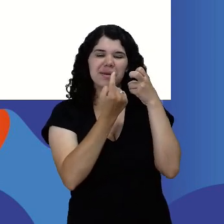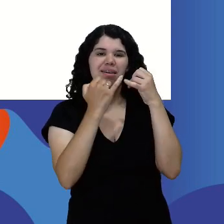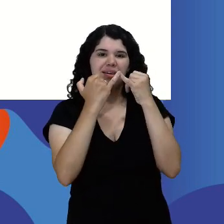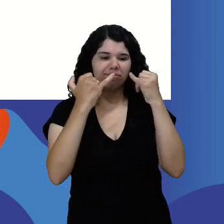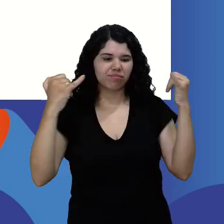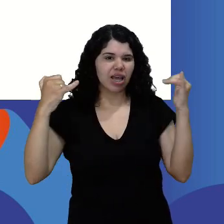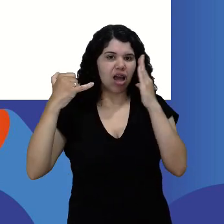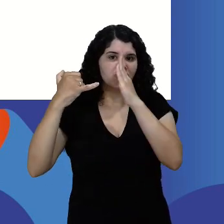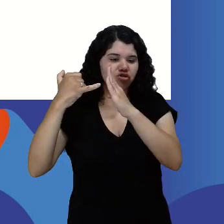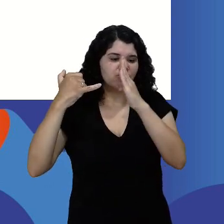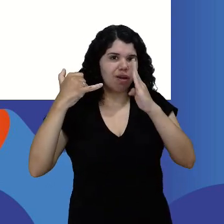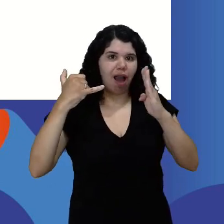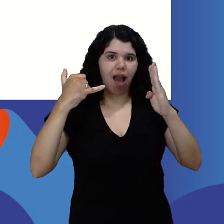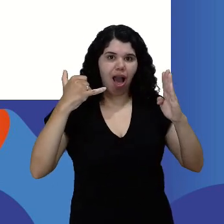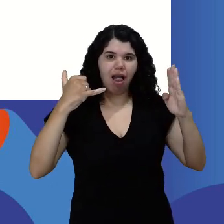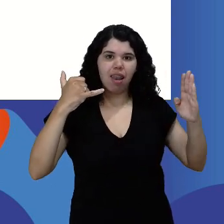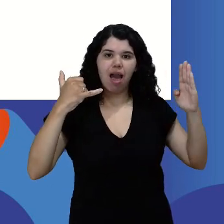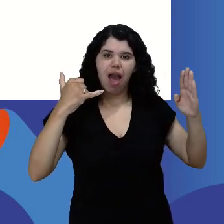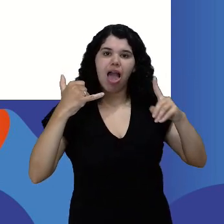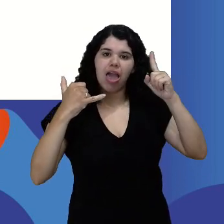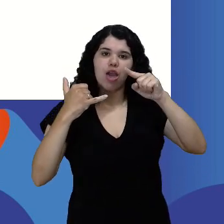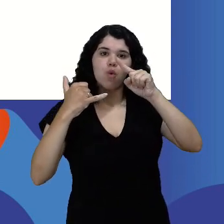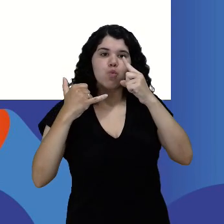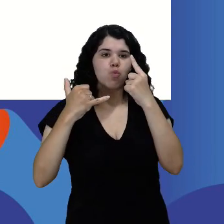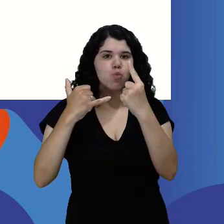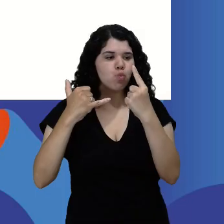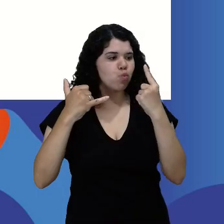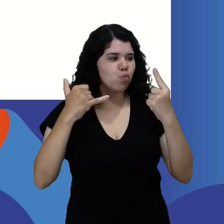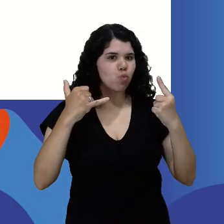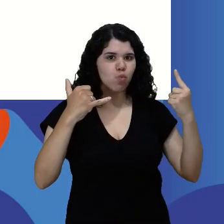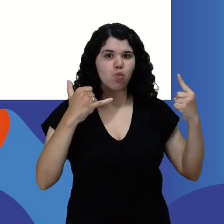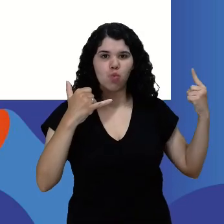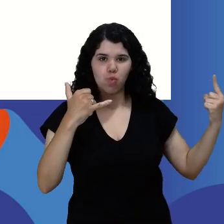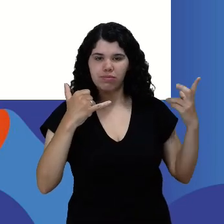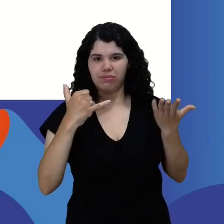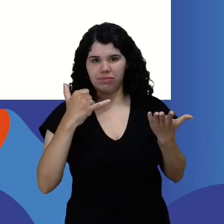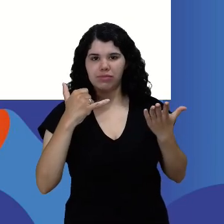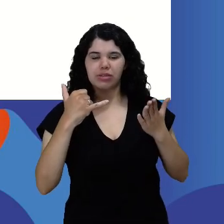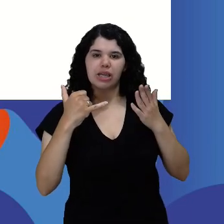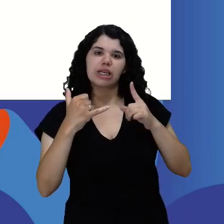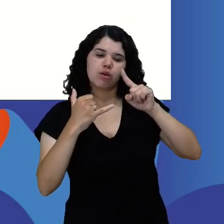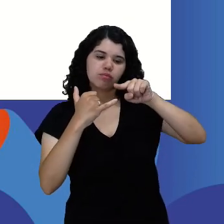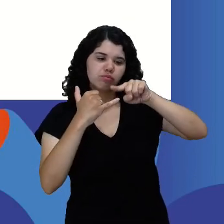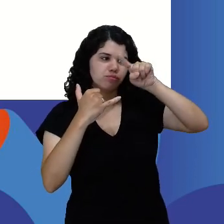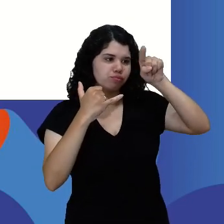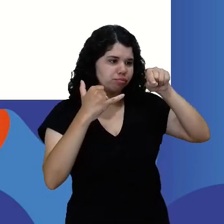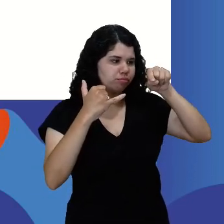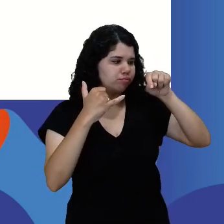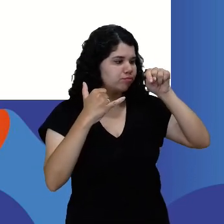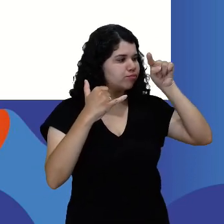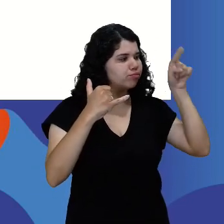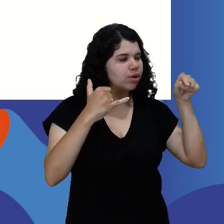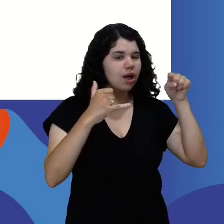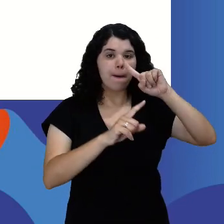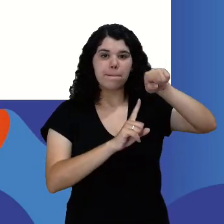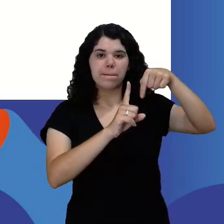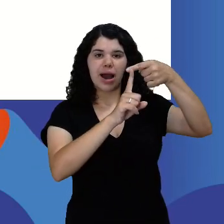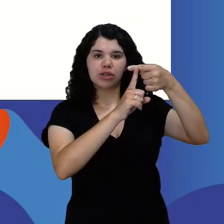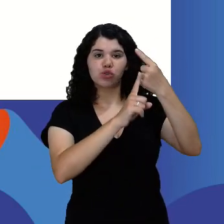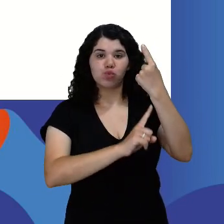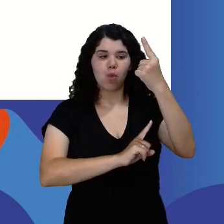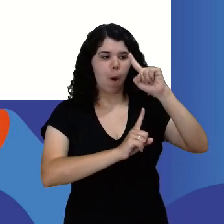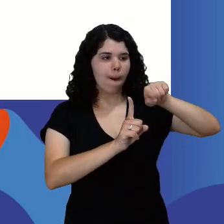escala utilizada nessa reta numérica aí é de 1 em 1. Ou seja, de um ponto para outro, eu sempre vou